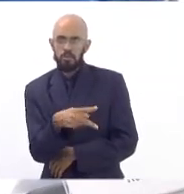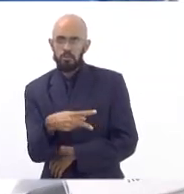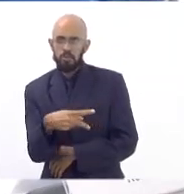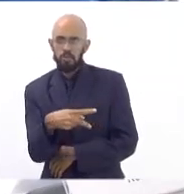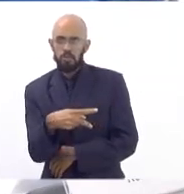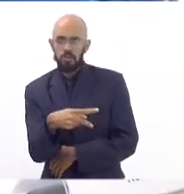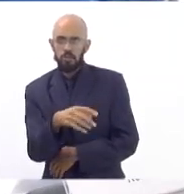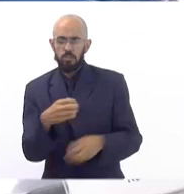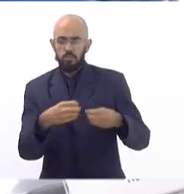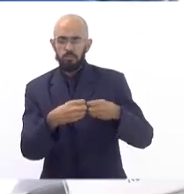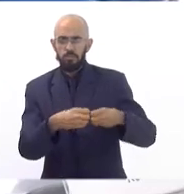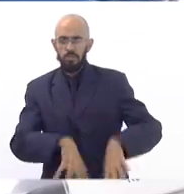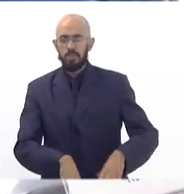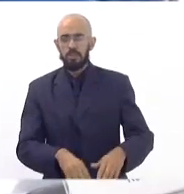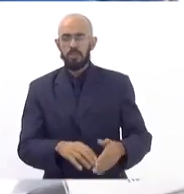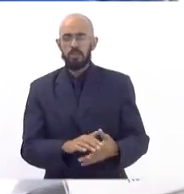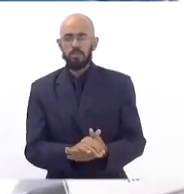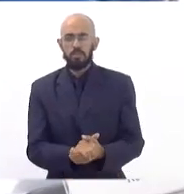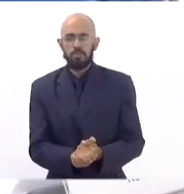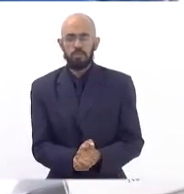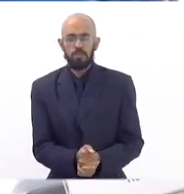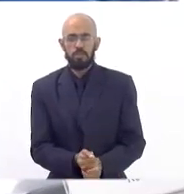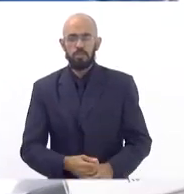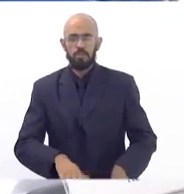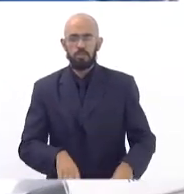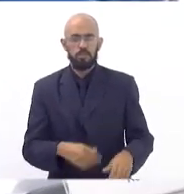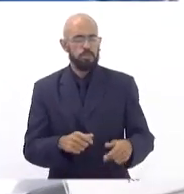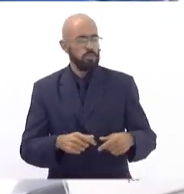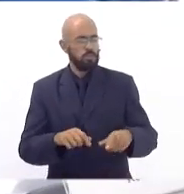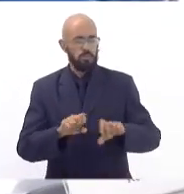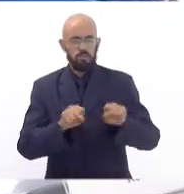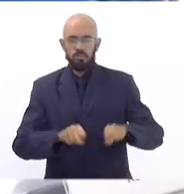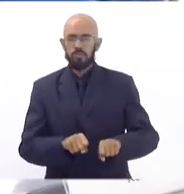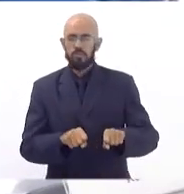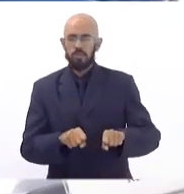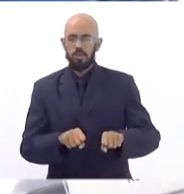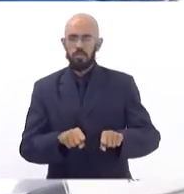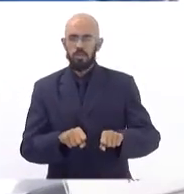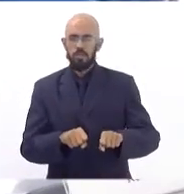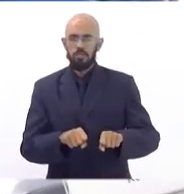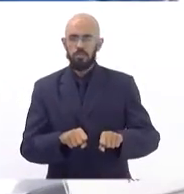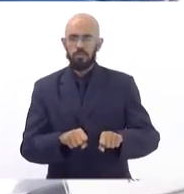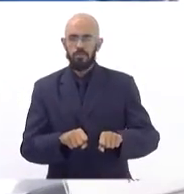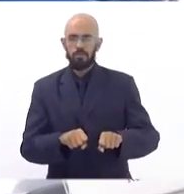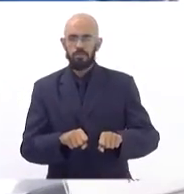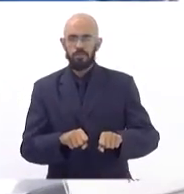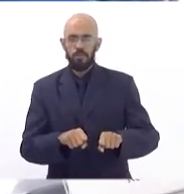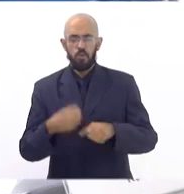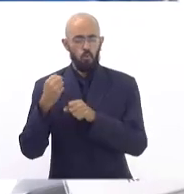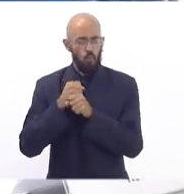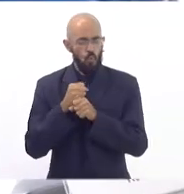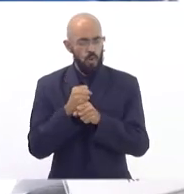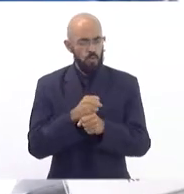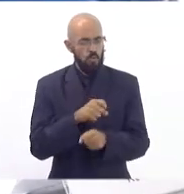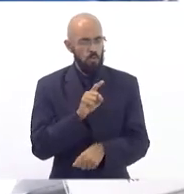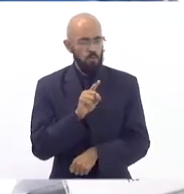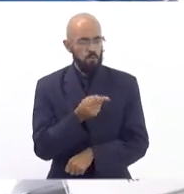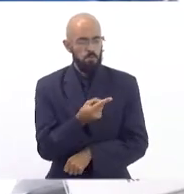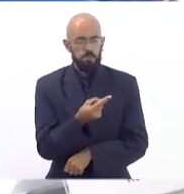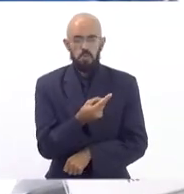prejuízo que vai ser causado o sistema e vai acabar pagando essa conta o trabalhador que eram no ano inteiro